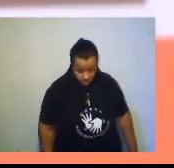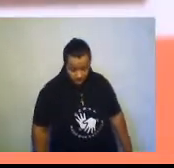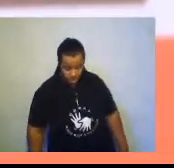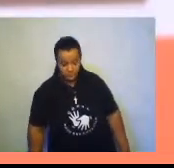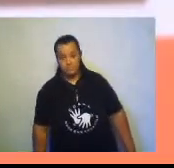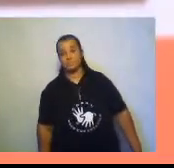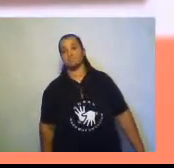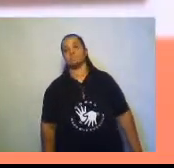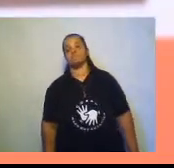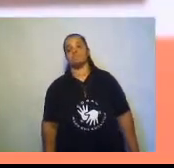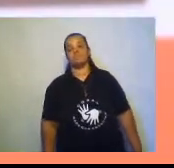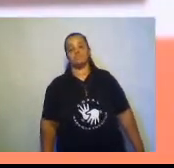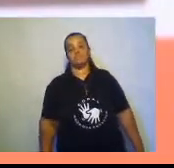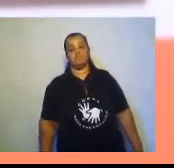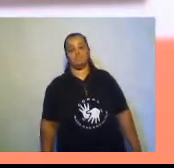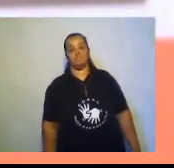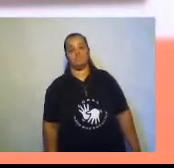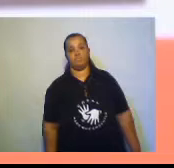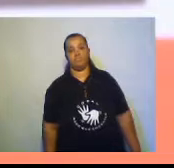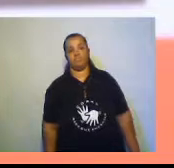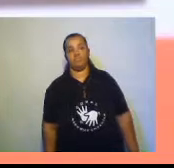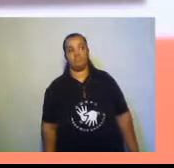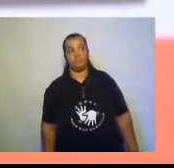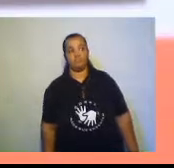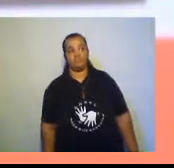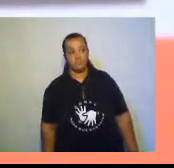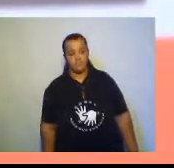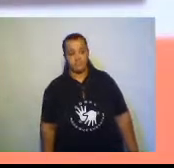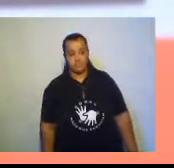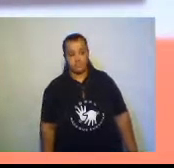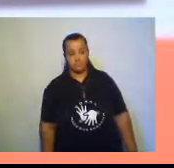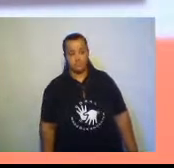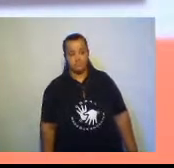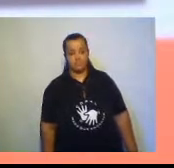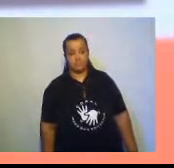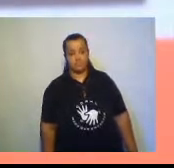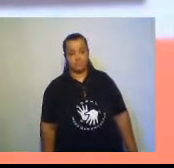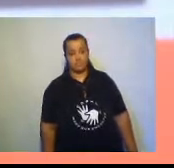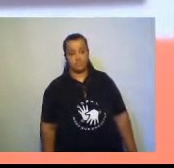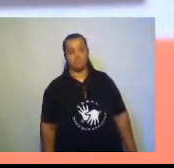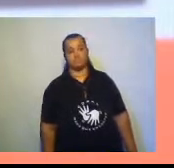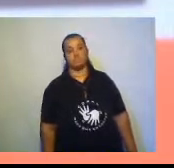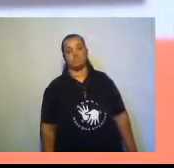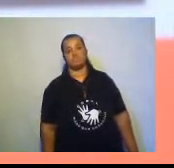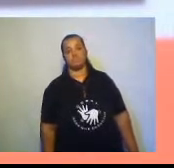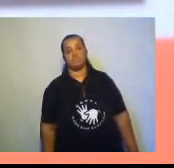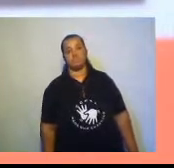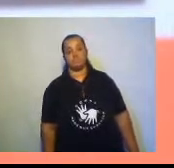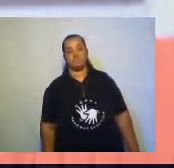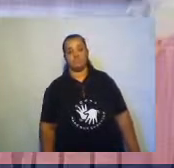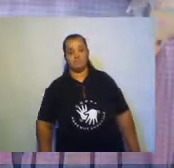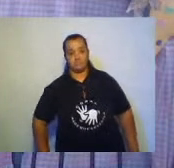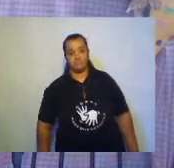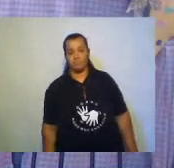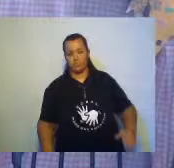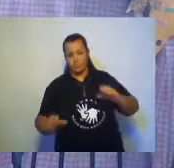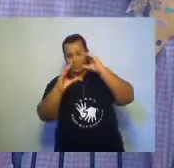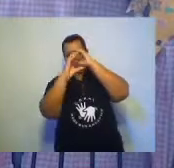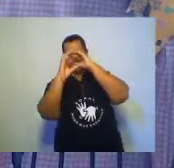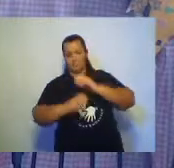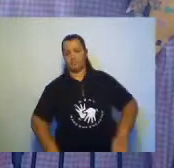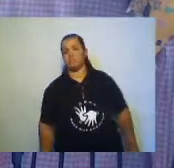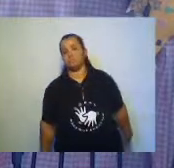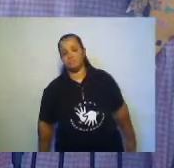até a casa de toda a nossa população. E junto dessa galera aí também tem o Serrano Cinegrafista, aí, o cameraman aí que está ajudando aí, muito